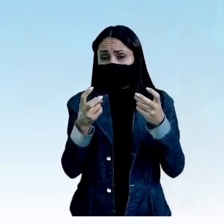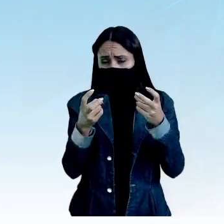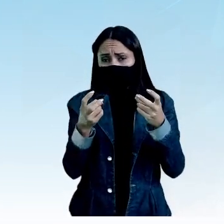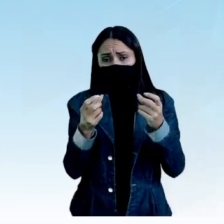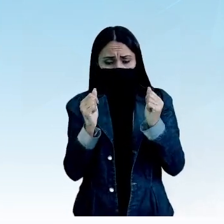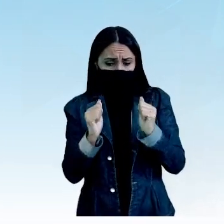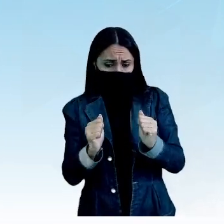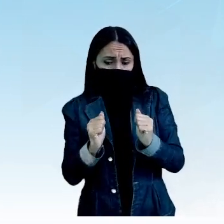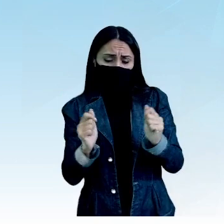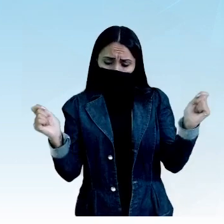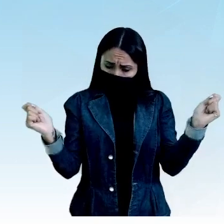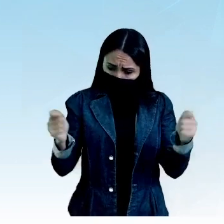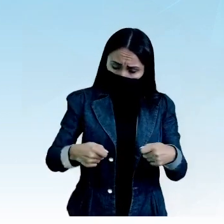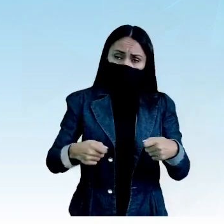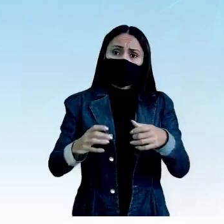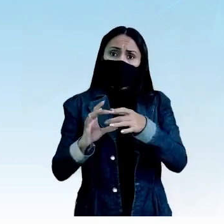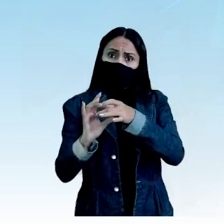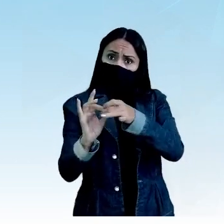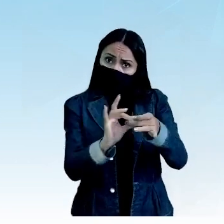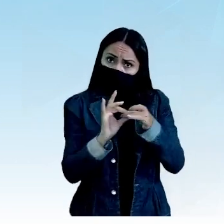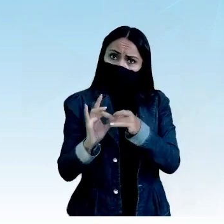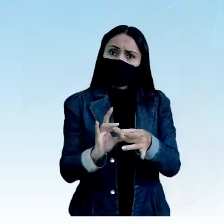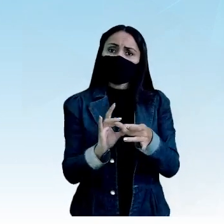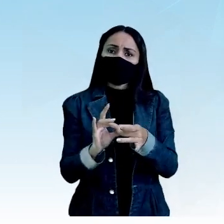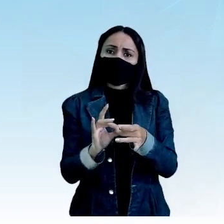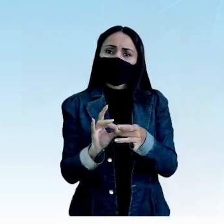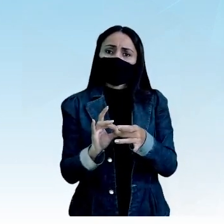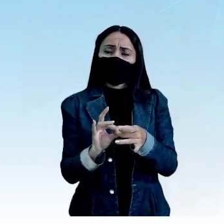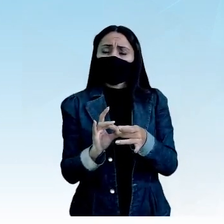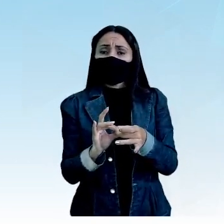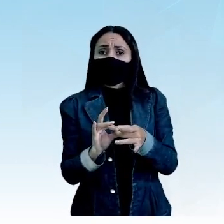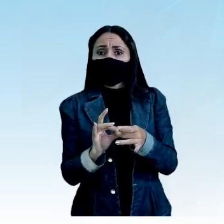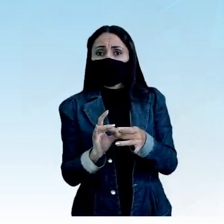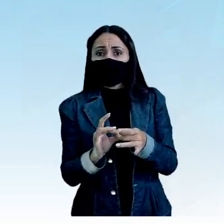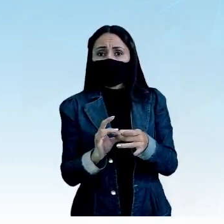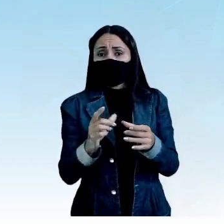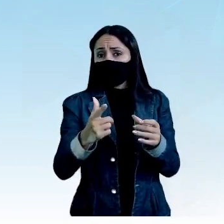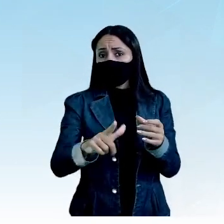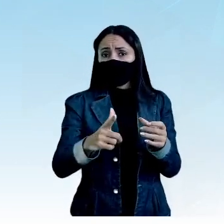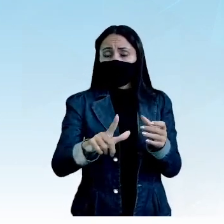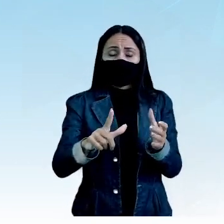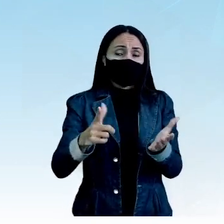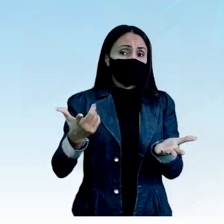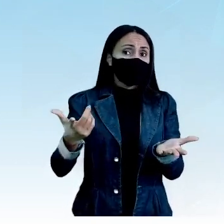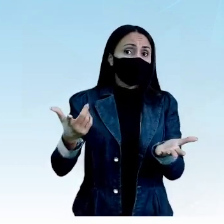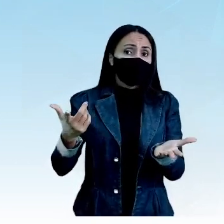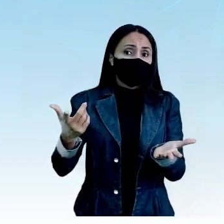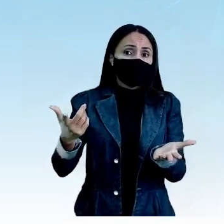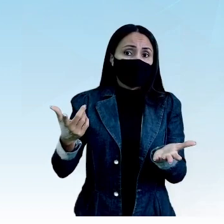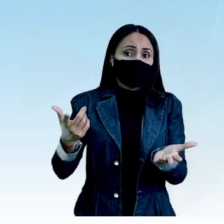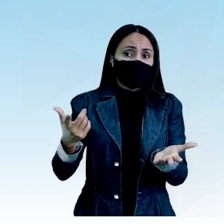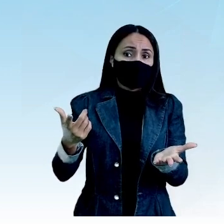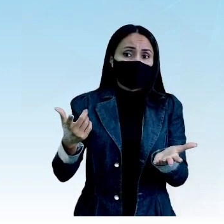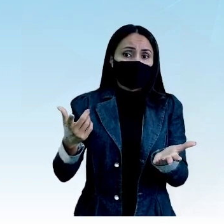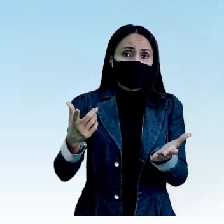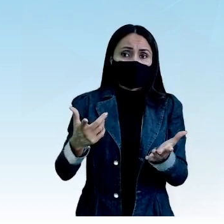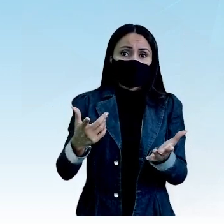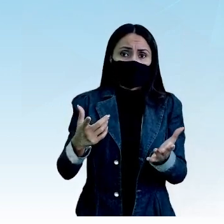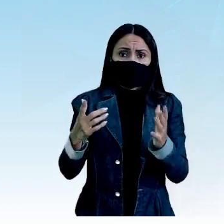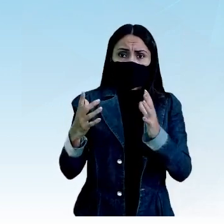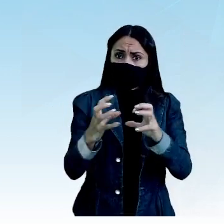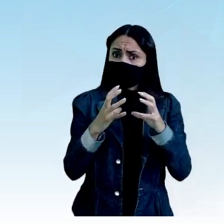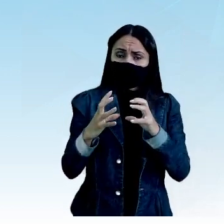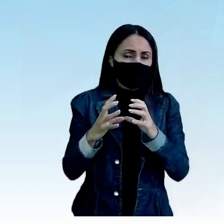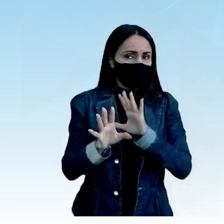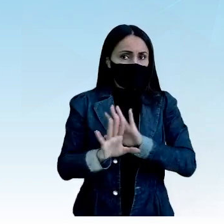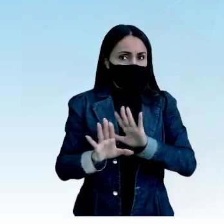se encaixar e não ter não ter conflito, né, entre